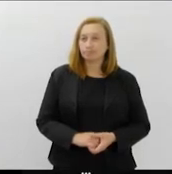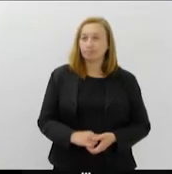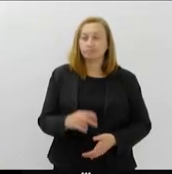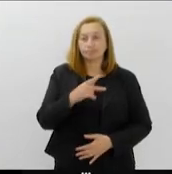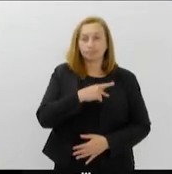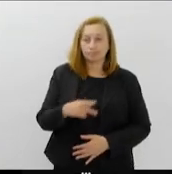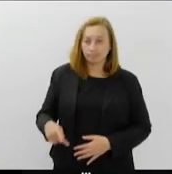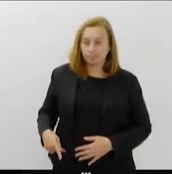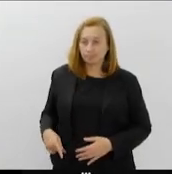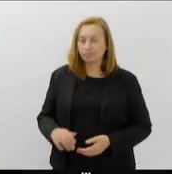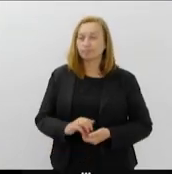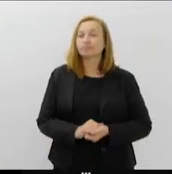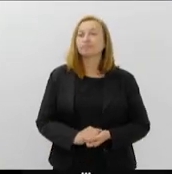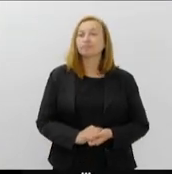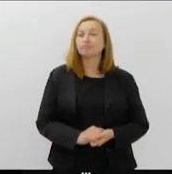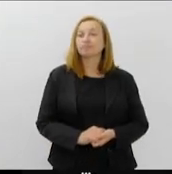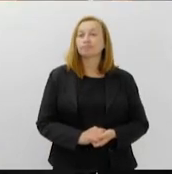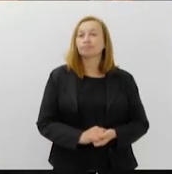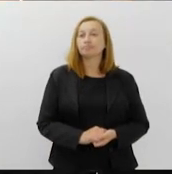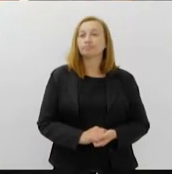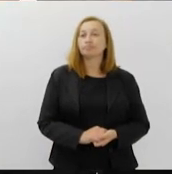Presidente.